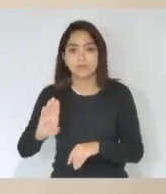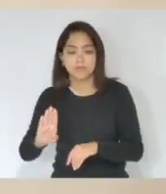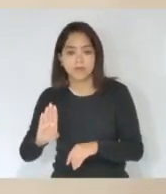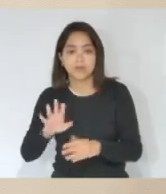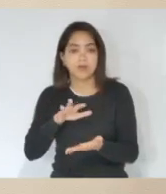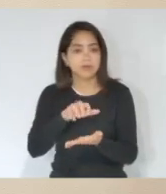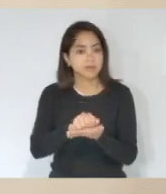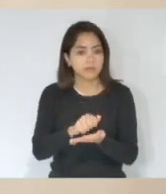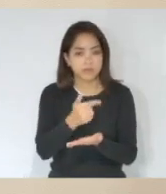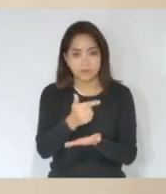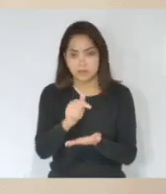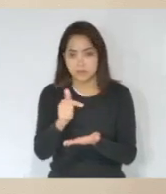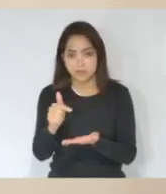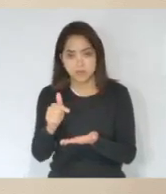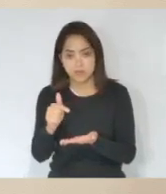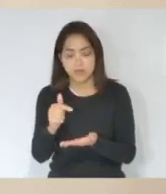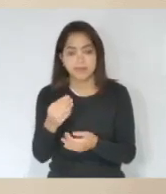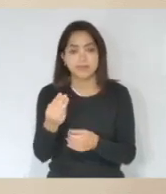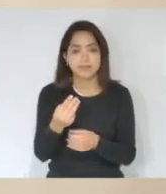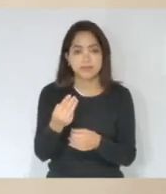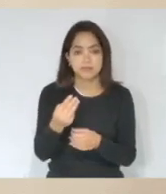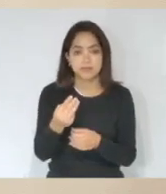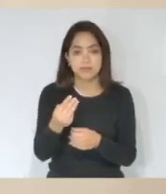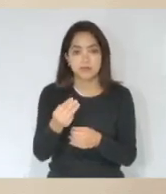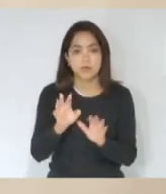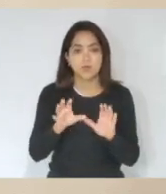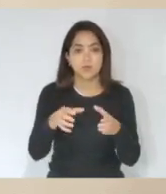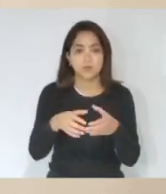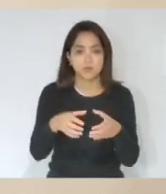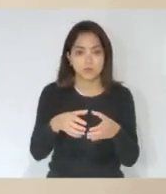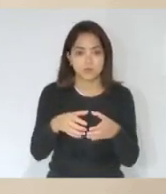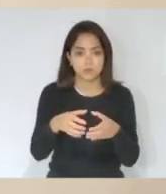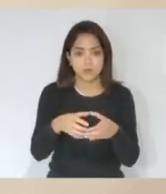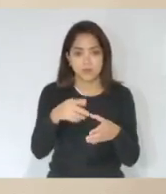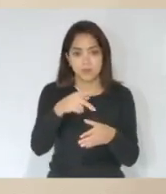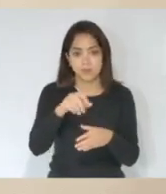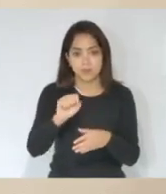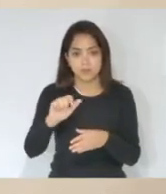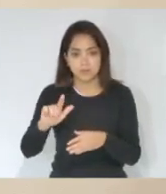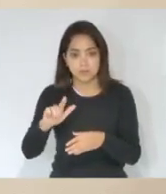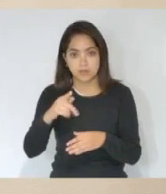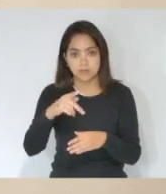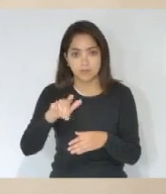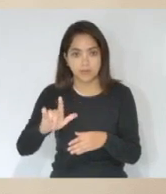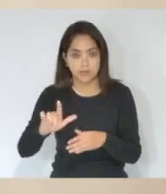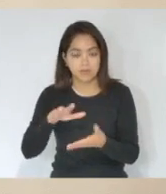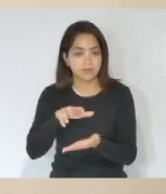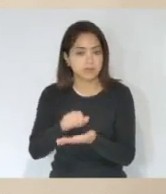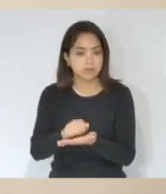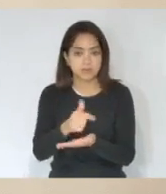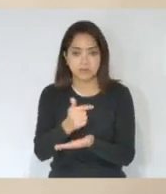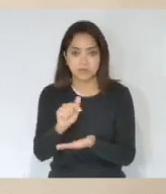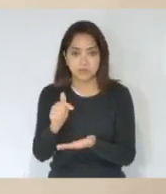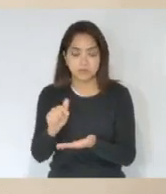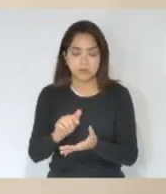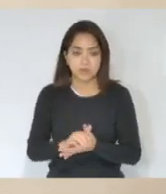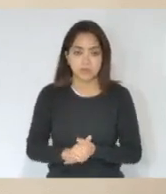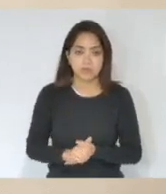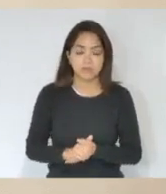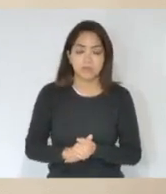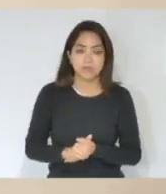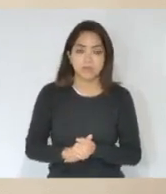inscritos. Terceiro horário, Bloco Social Liberal, PSL e PL, também não há oradores inscritos.